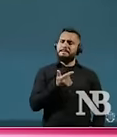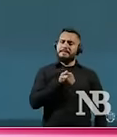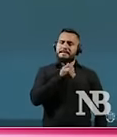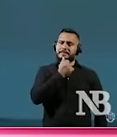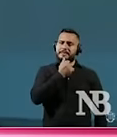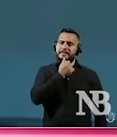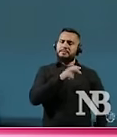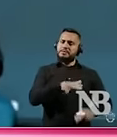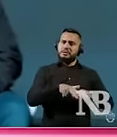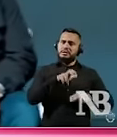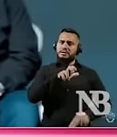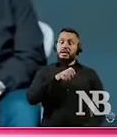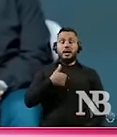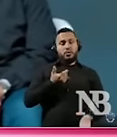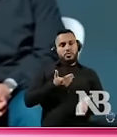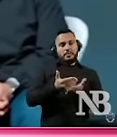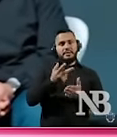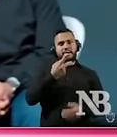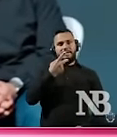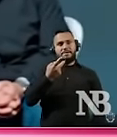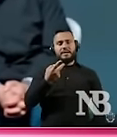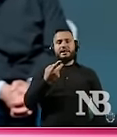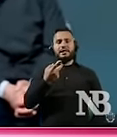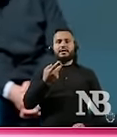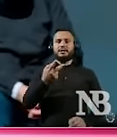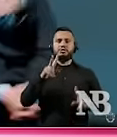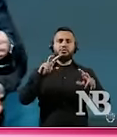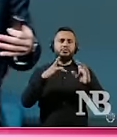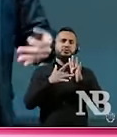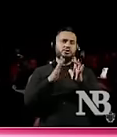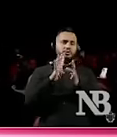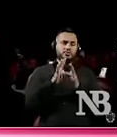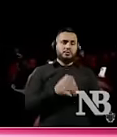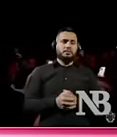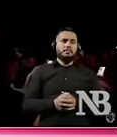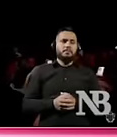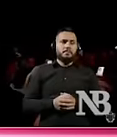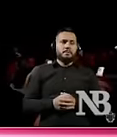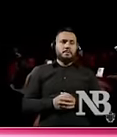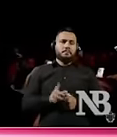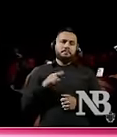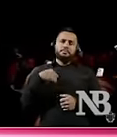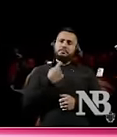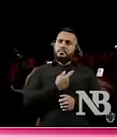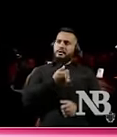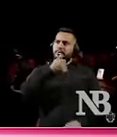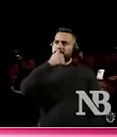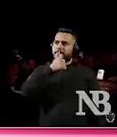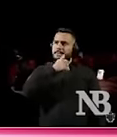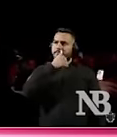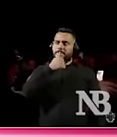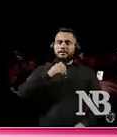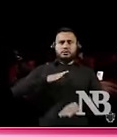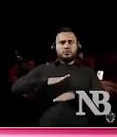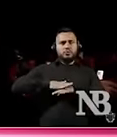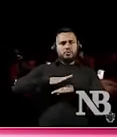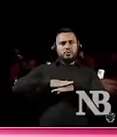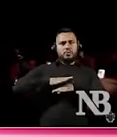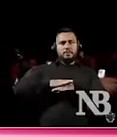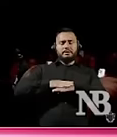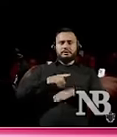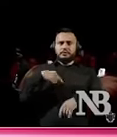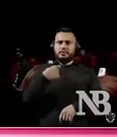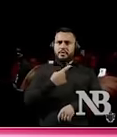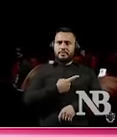E comecei a falar de Jesus para ele. Posso falar algo para vocês? O nosso sacrifício, no momento quando nós estamos exercendo